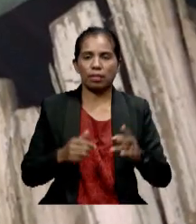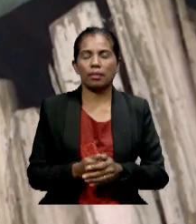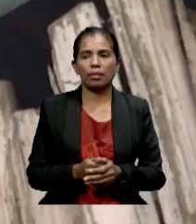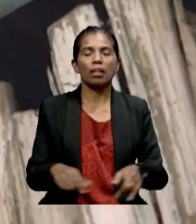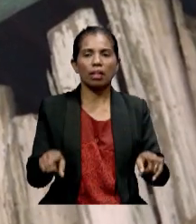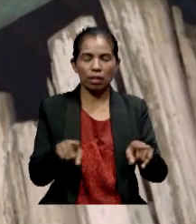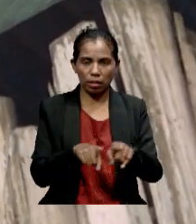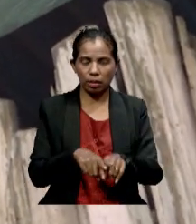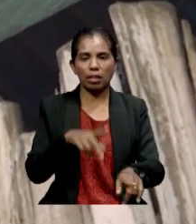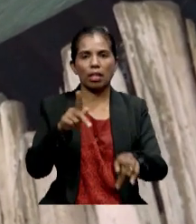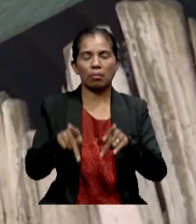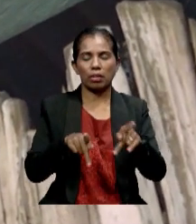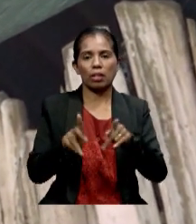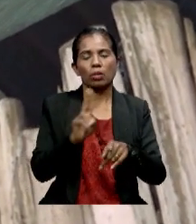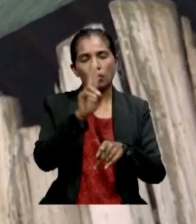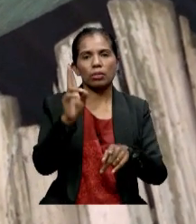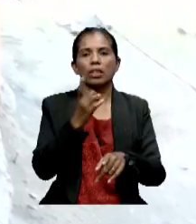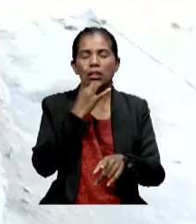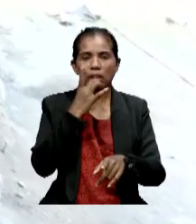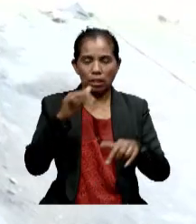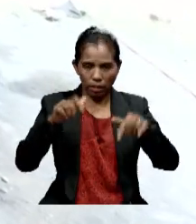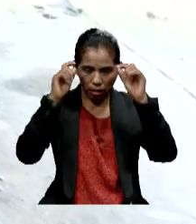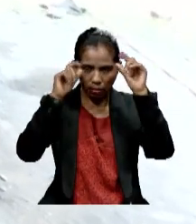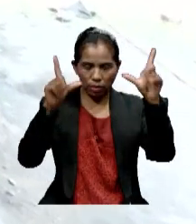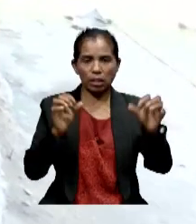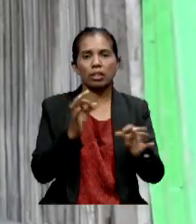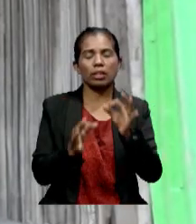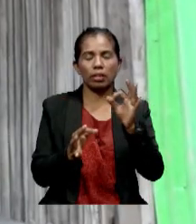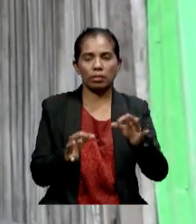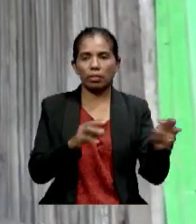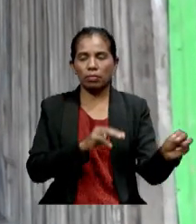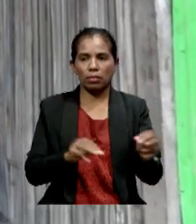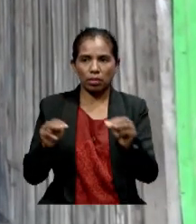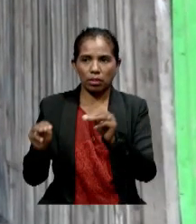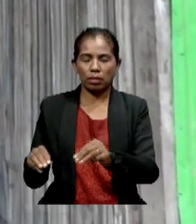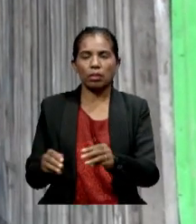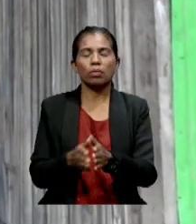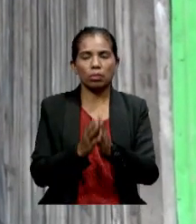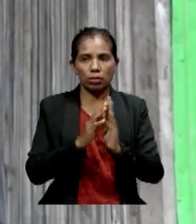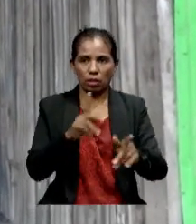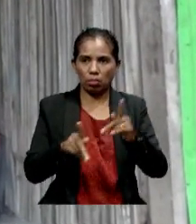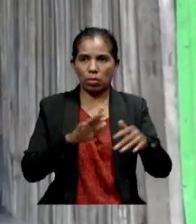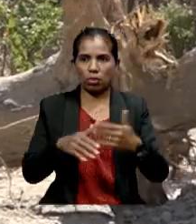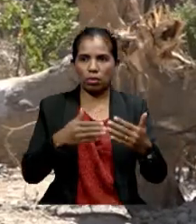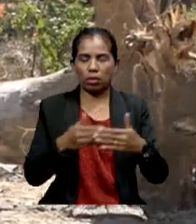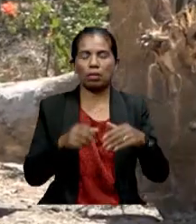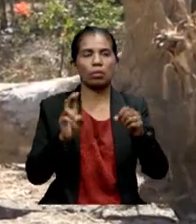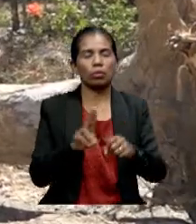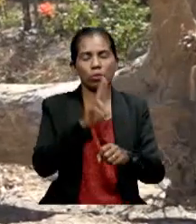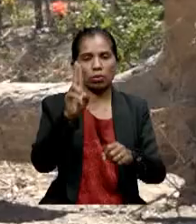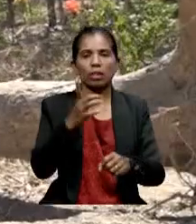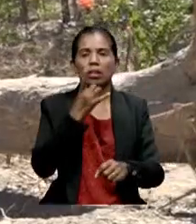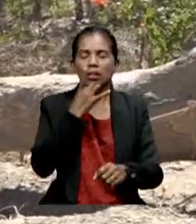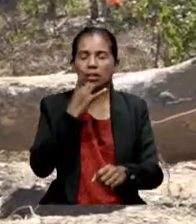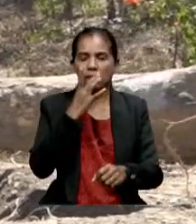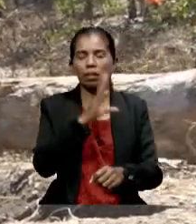mos consumidor energia elektrika iha Timor-Leste, maski situ song no mudansa ida ne e zizi e mahoto atu utiliza energia elektrika